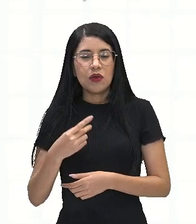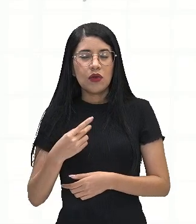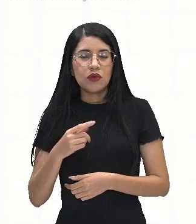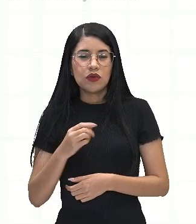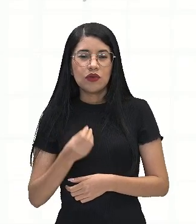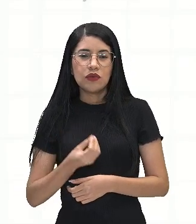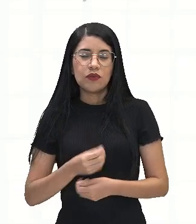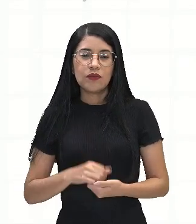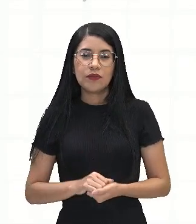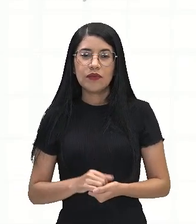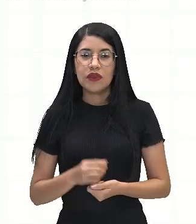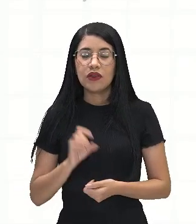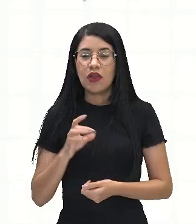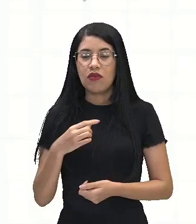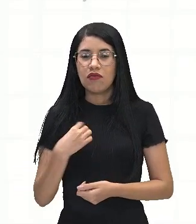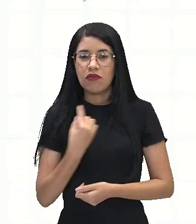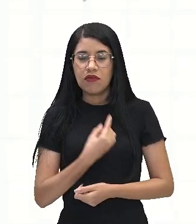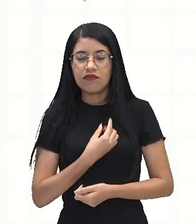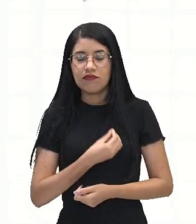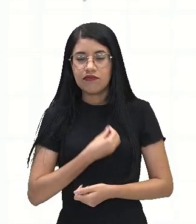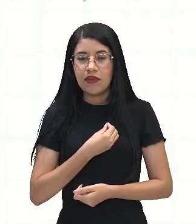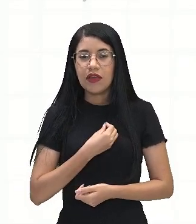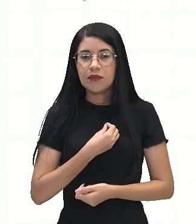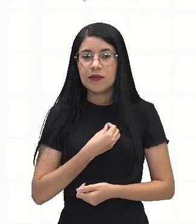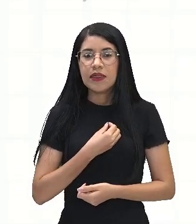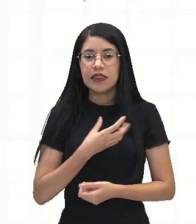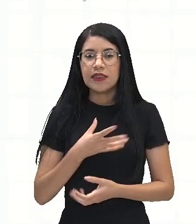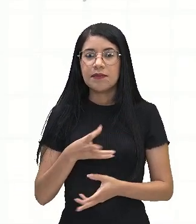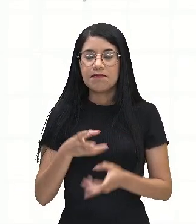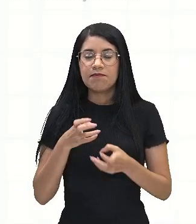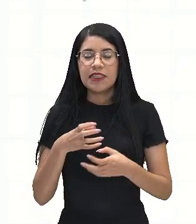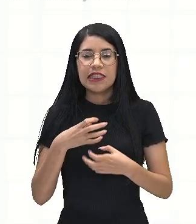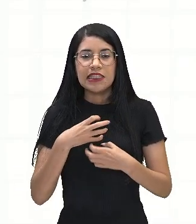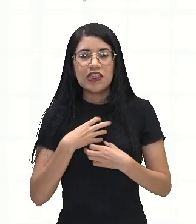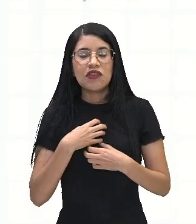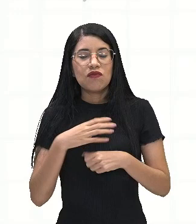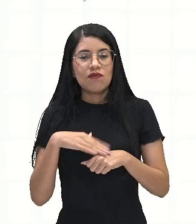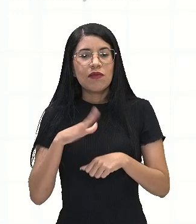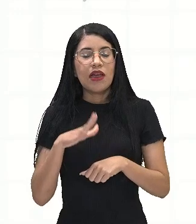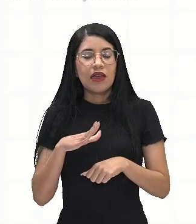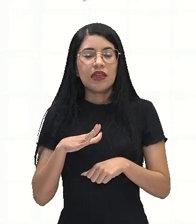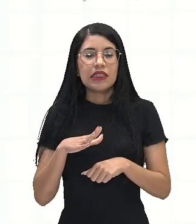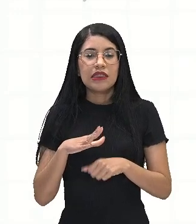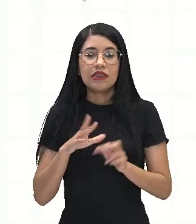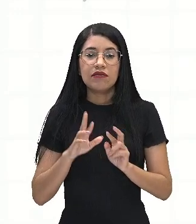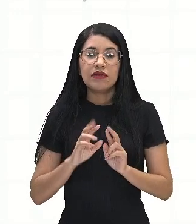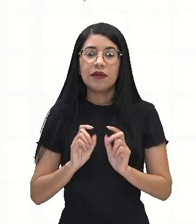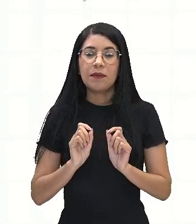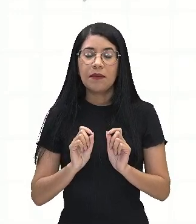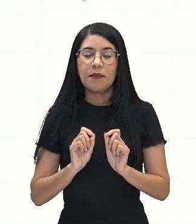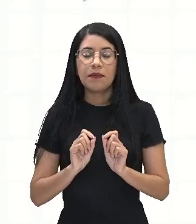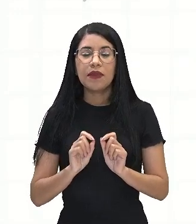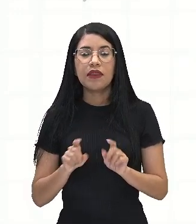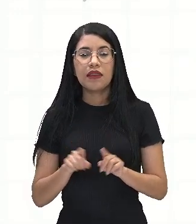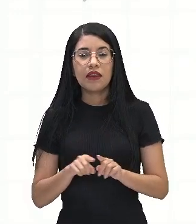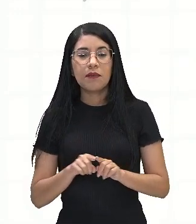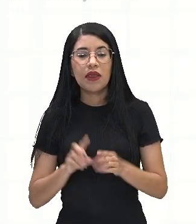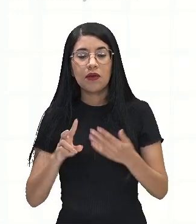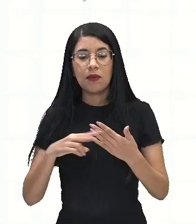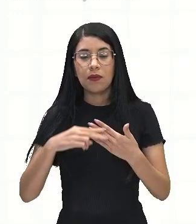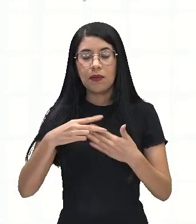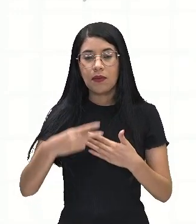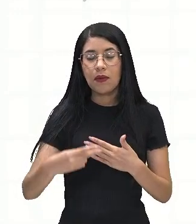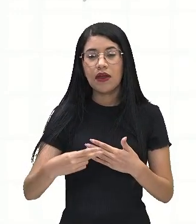gente, nós aqui da região sentimos essa seca de uma forma muito intensa, mas as consequências